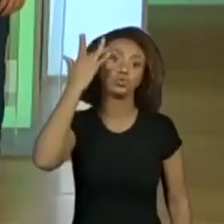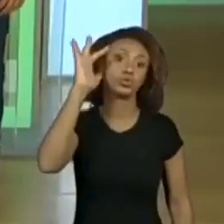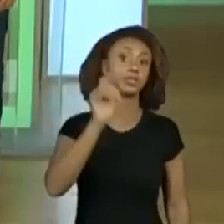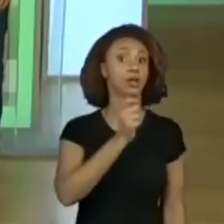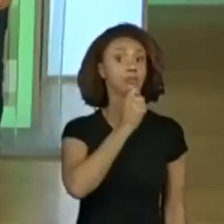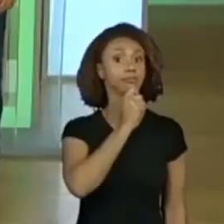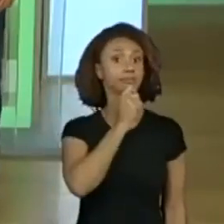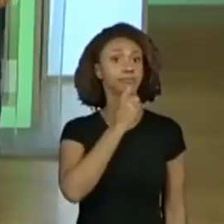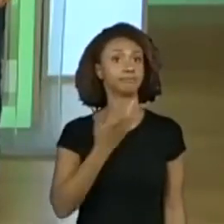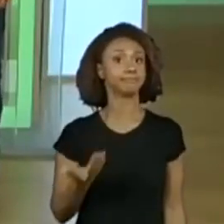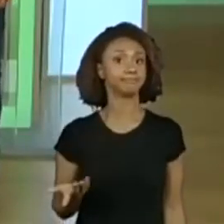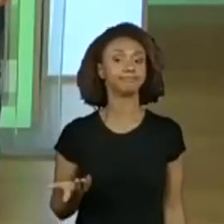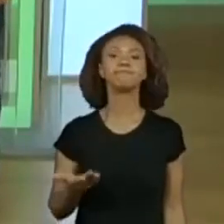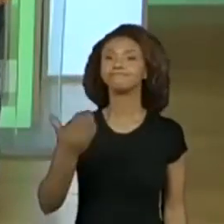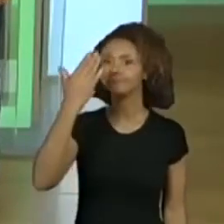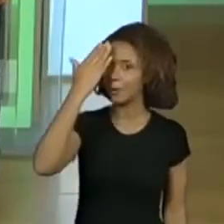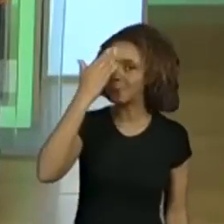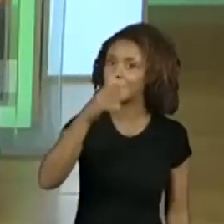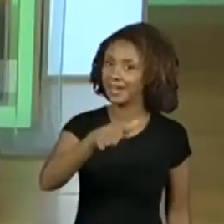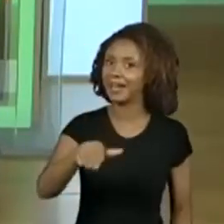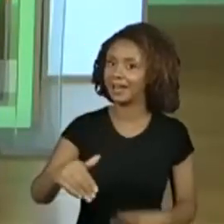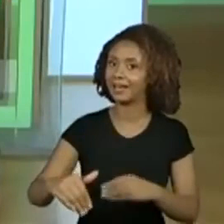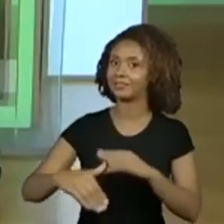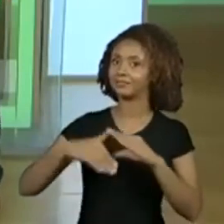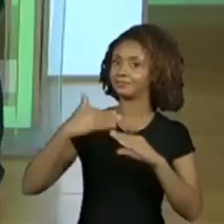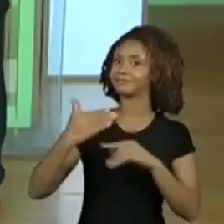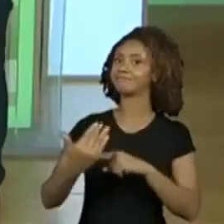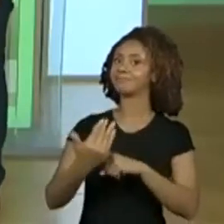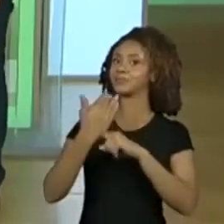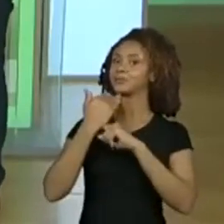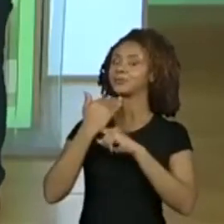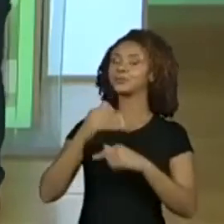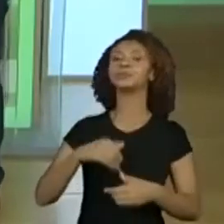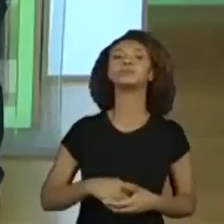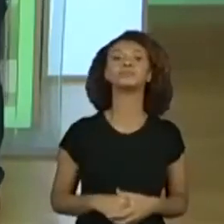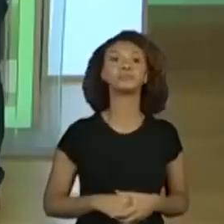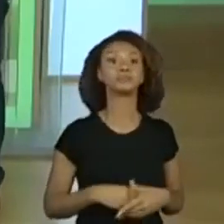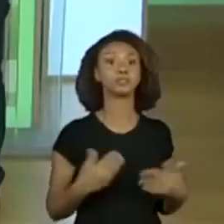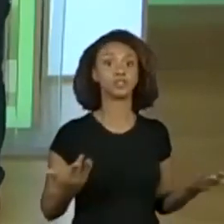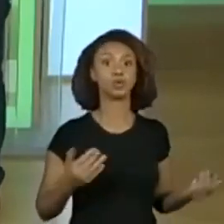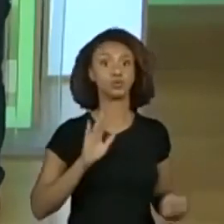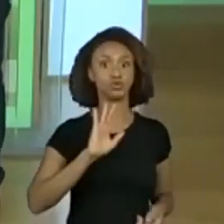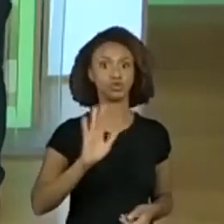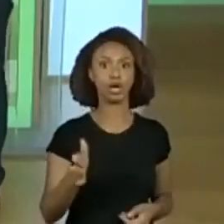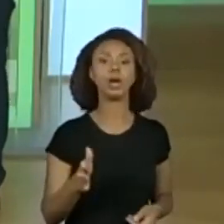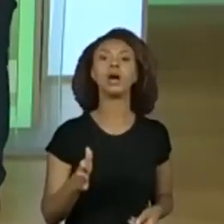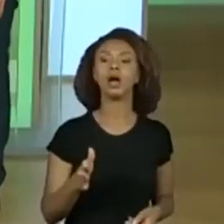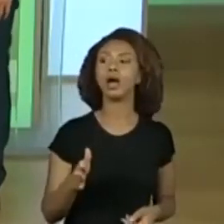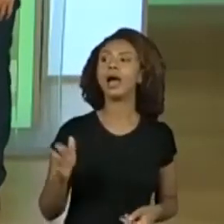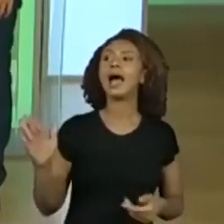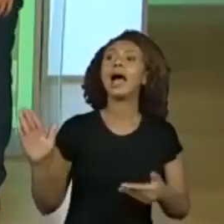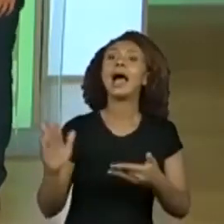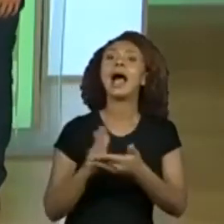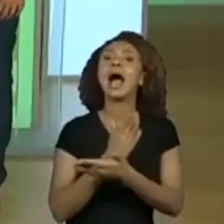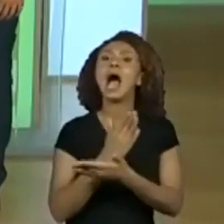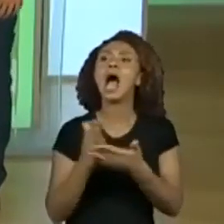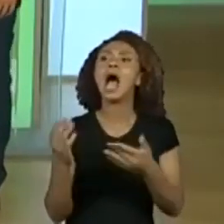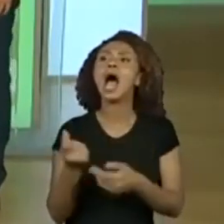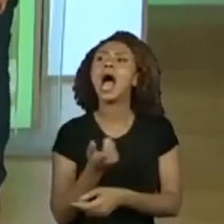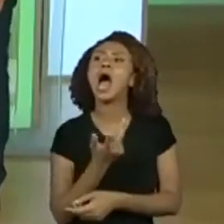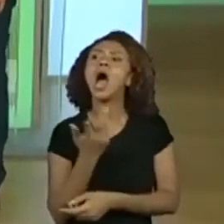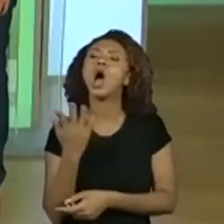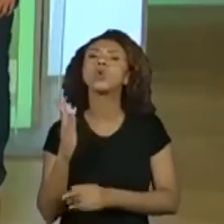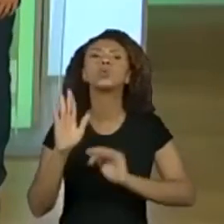pela contribuição aí professora Maila e olha só então ele ganhou alguns Nós não sabemos Quantos são não é e